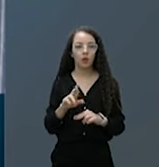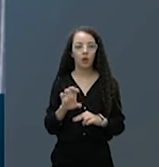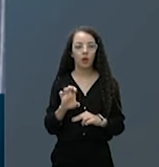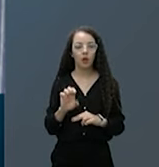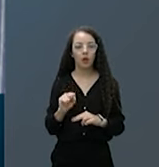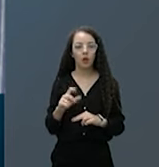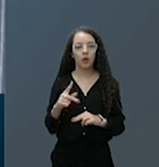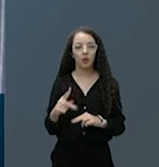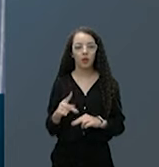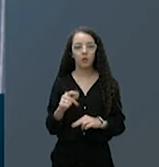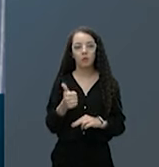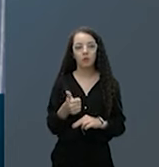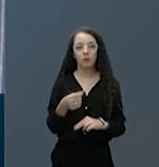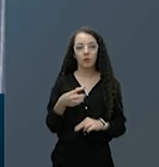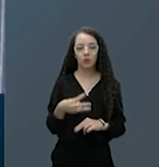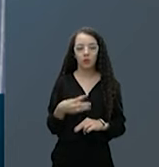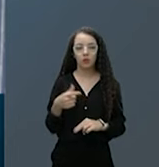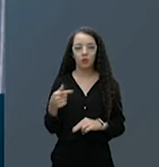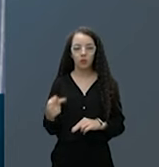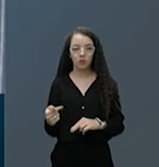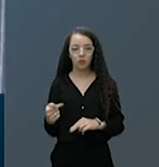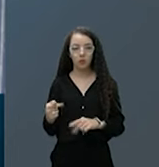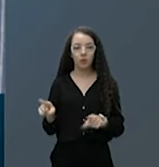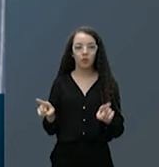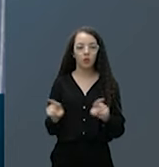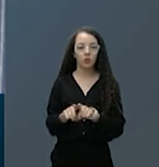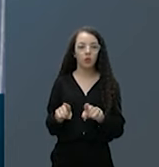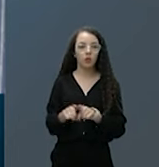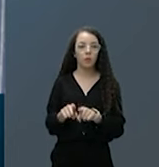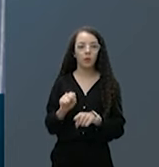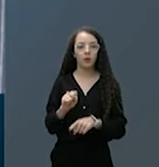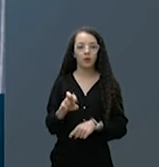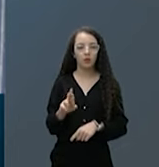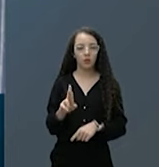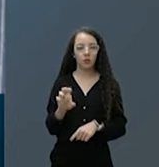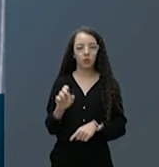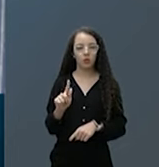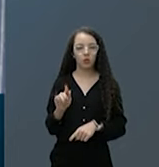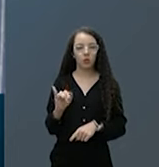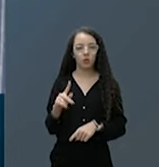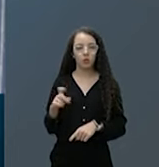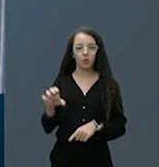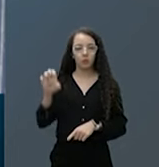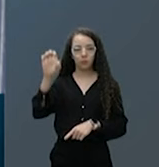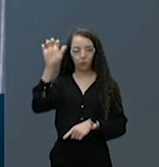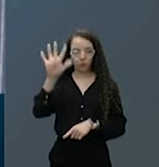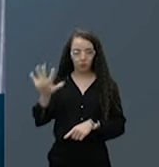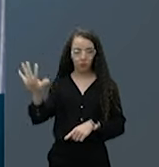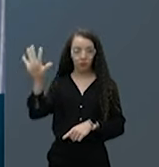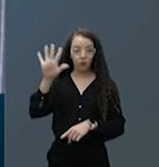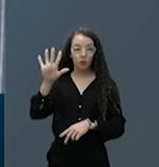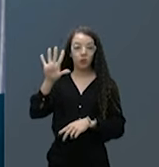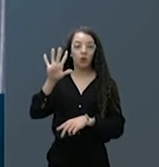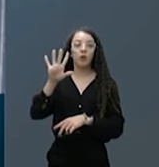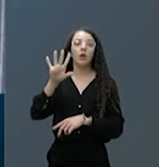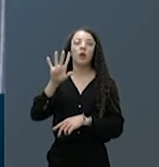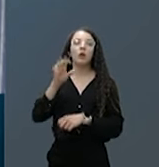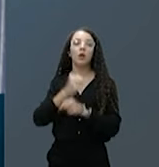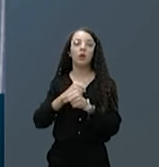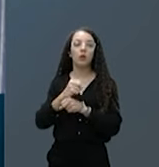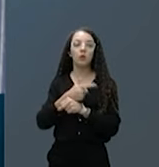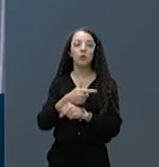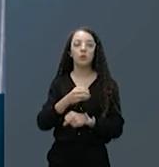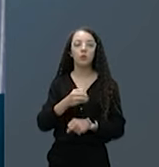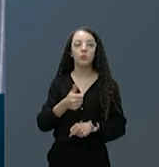137-141 de Sergipe, também julgado pela Corte Especial em 2012, admissível a